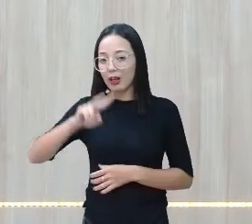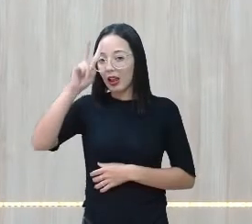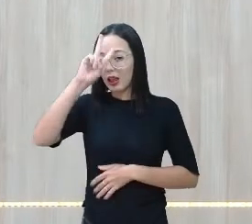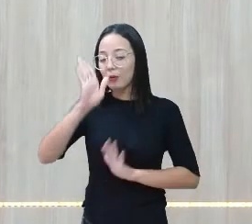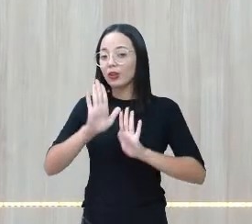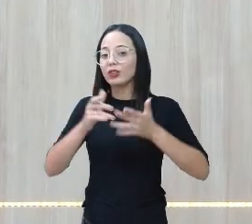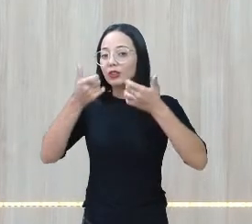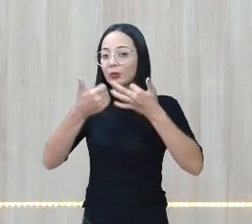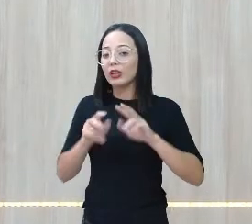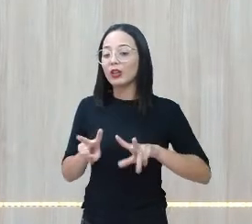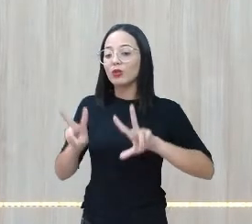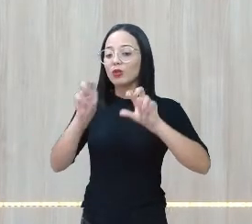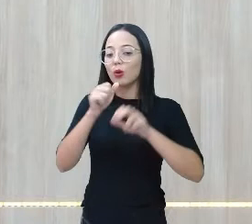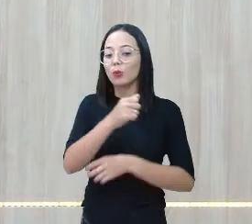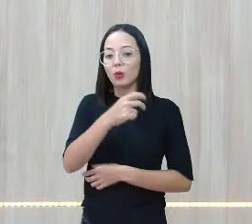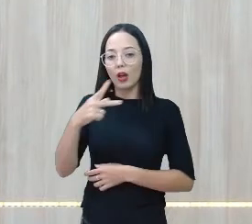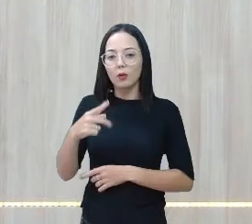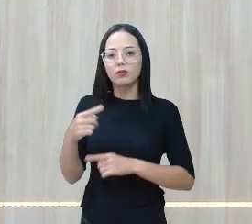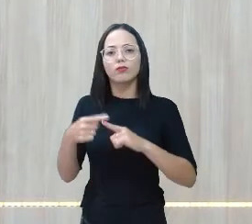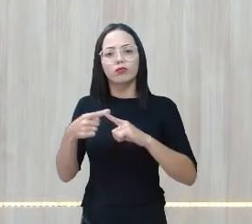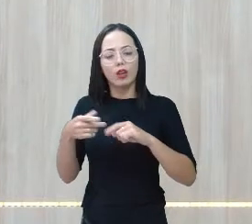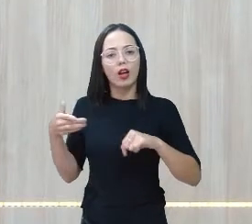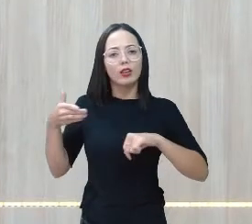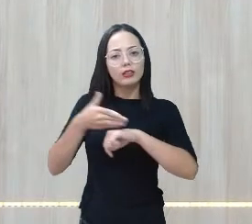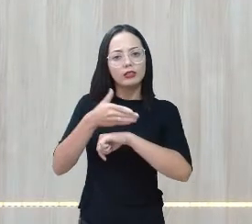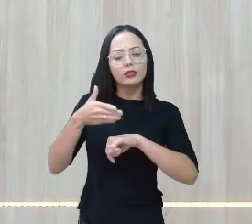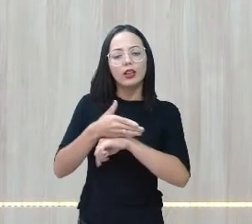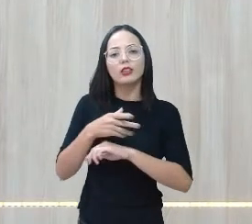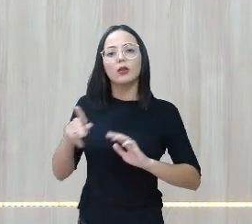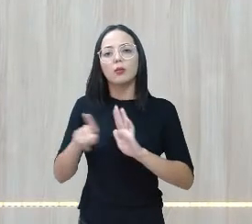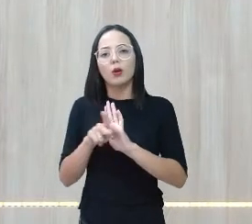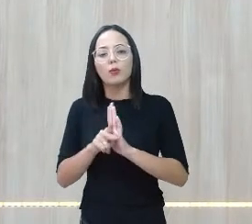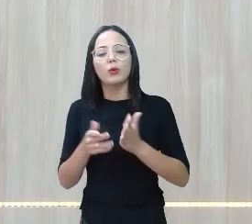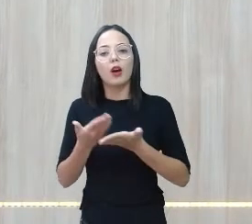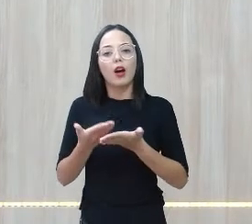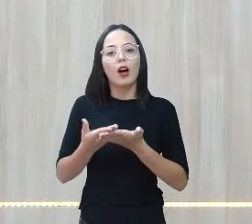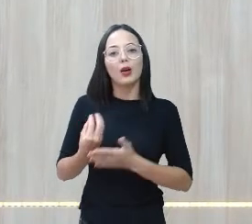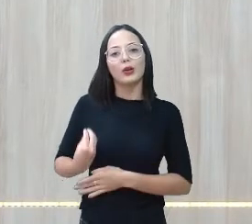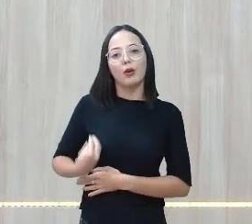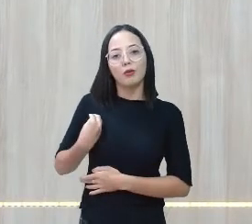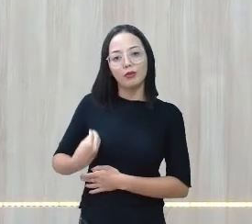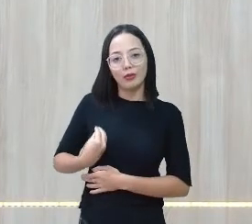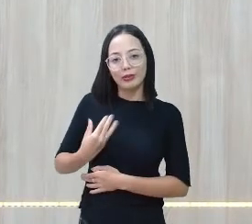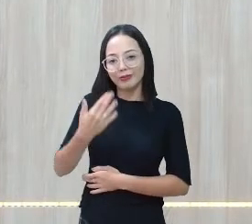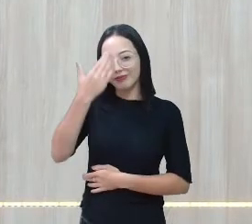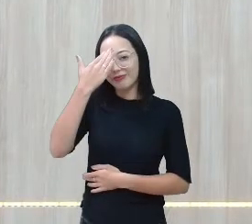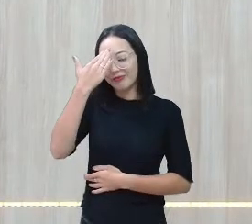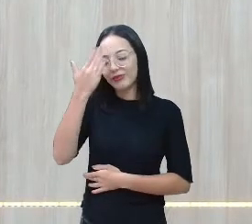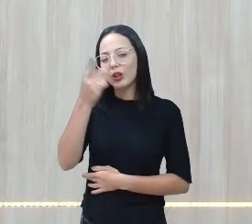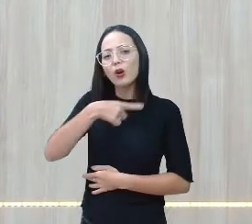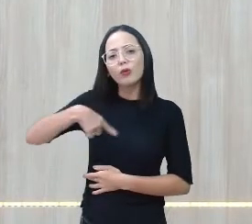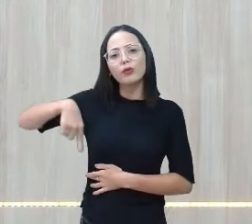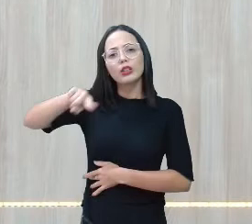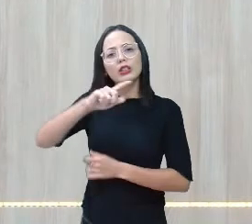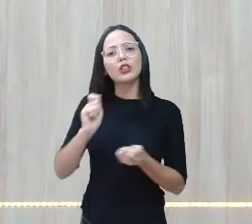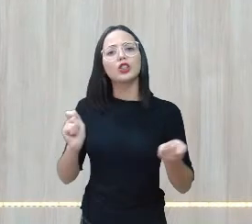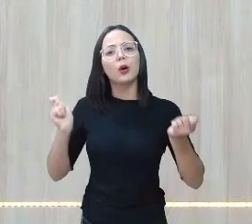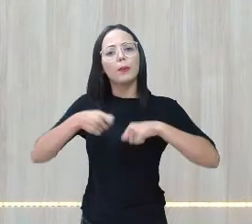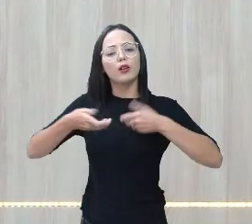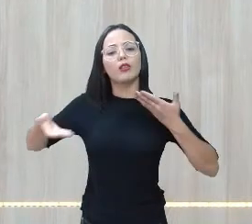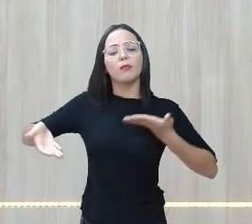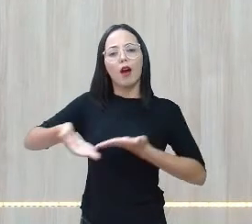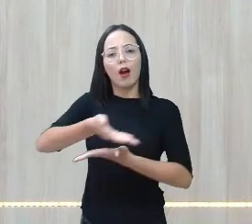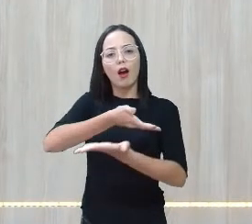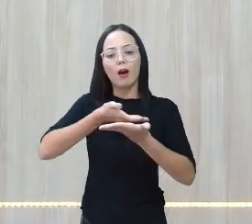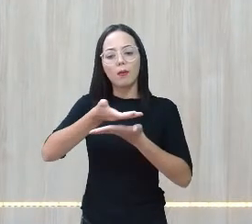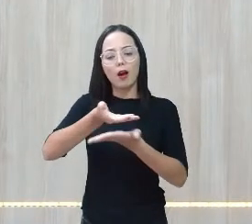app? Então, lá você terá acesso às nossas aulas ao vivo enquanto elas acontecem e você pode interagir conosco